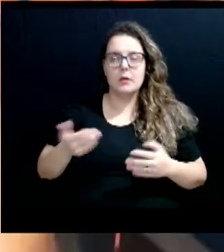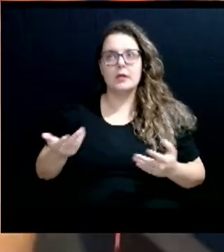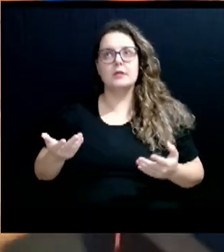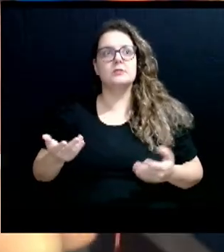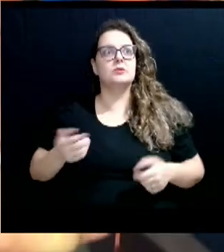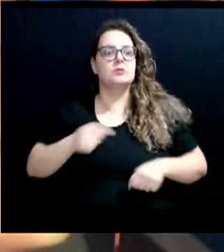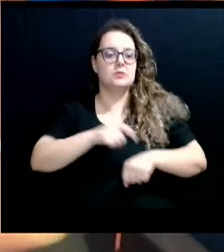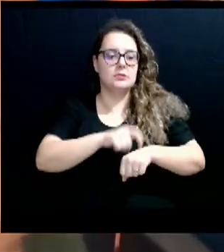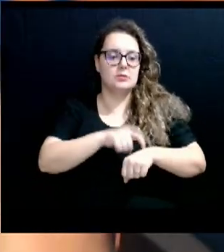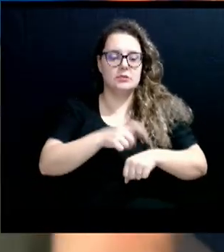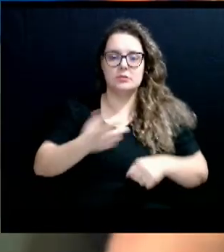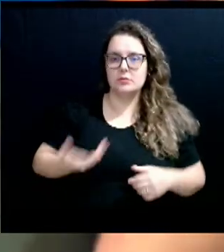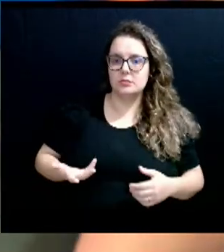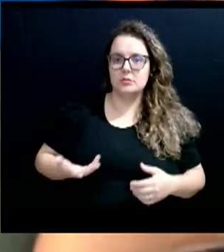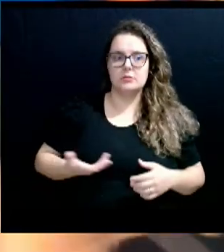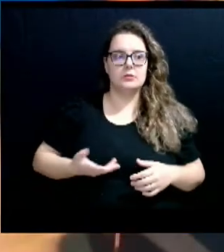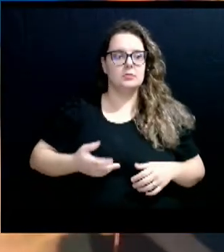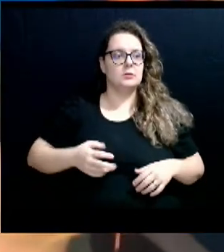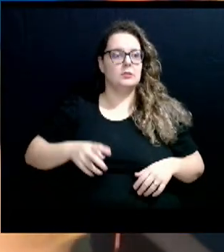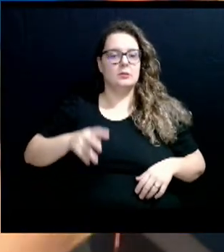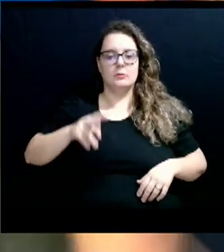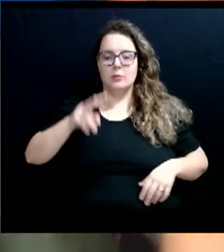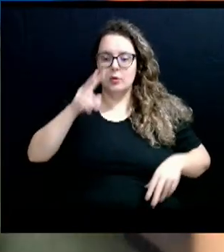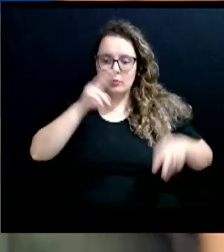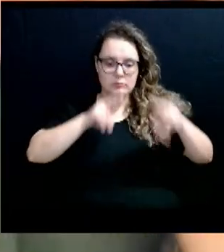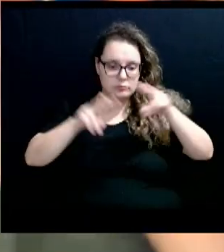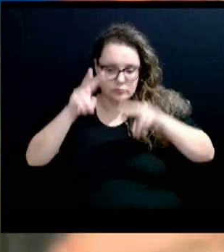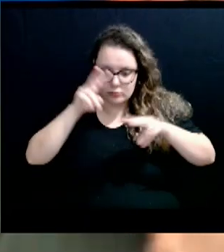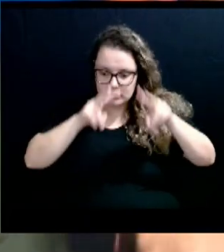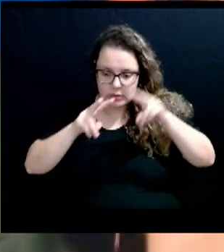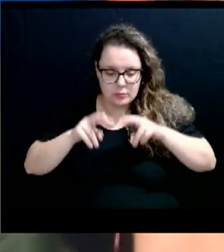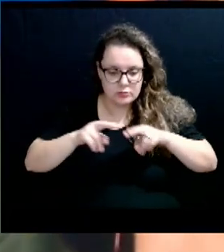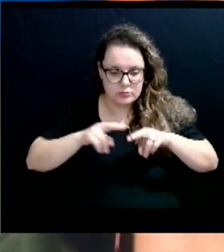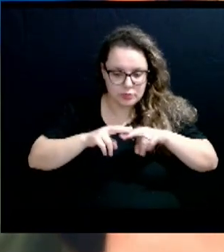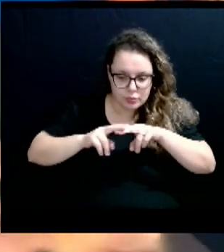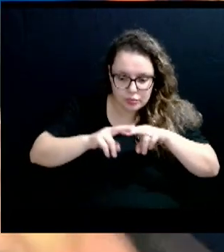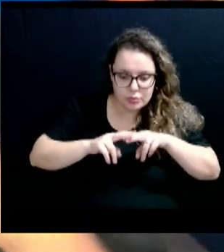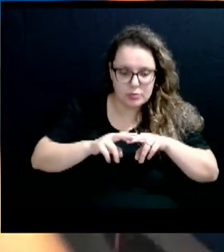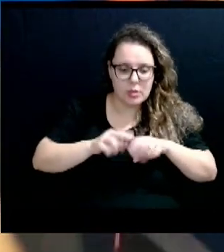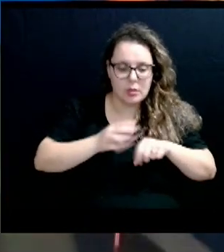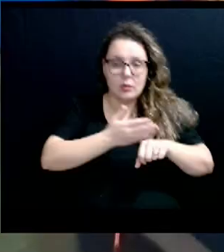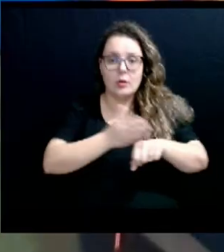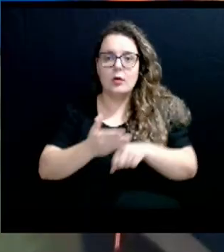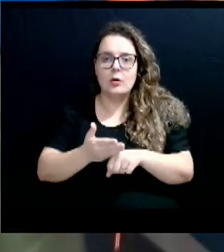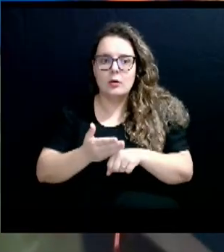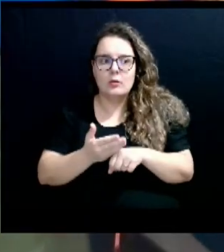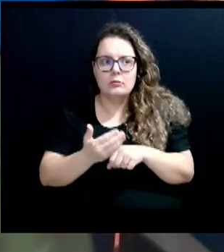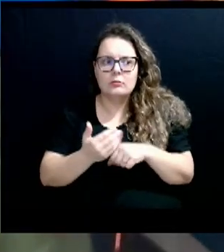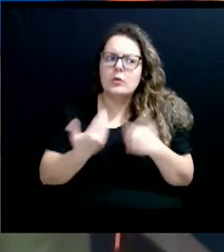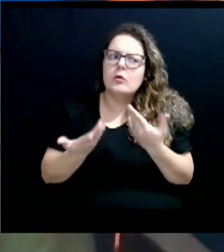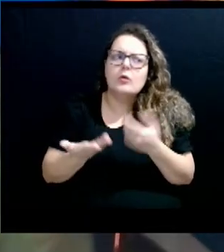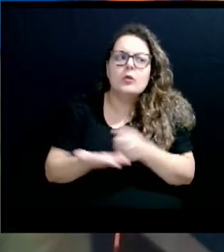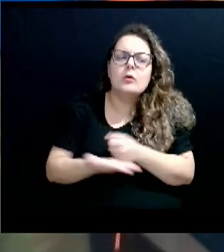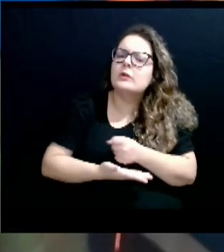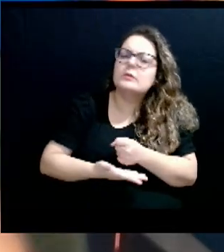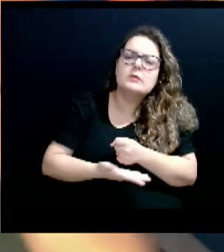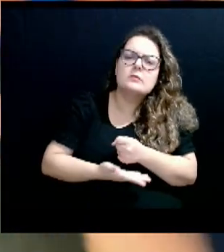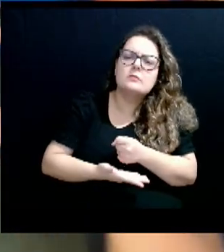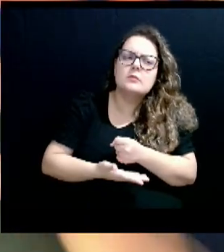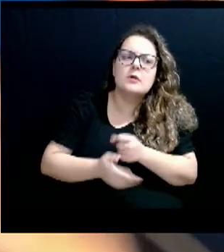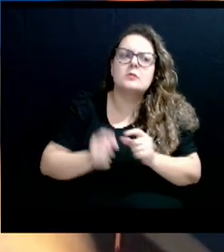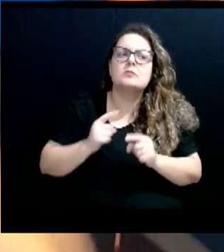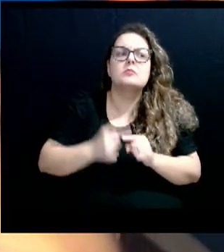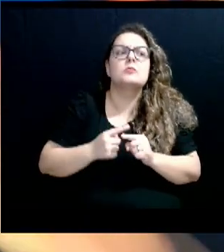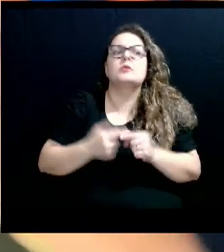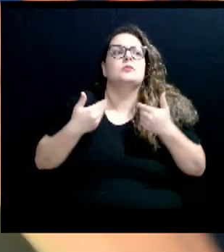esse exercício, é como se a gente não soubesse bem qual é a nossa fundação. Então, o nosso autoconhecimento,